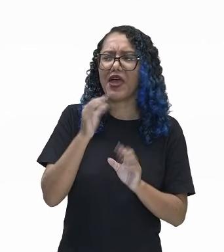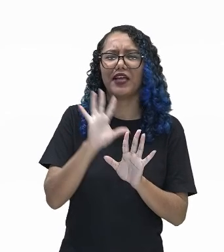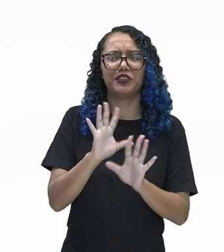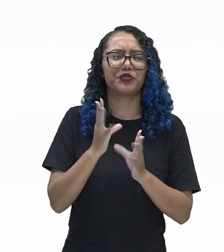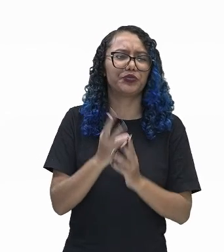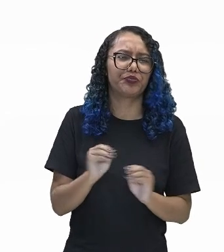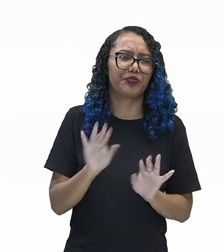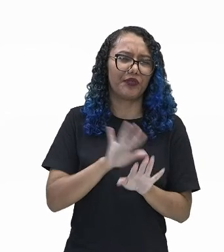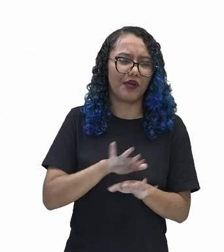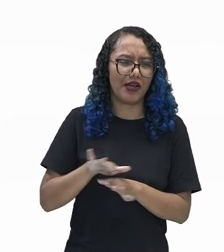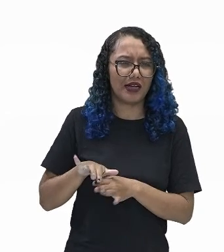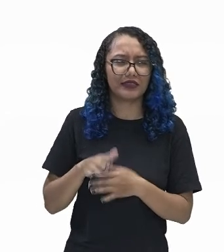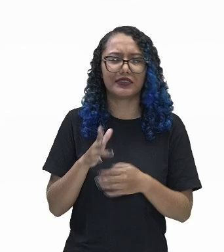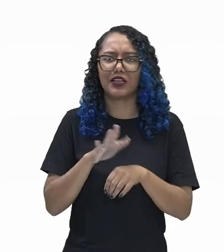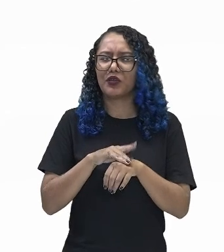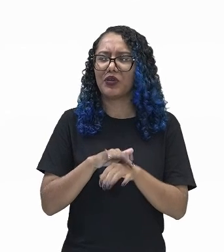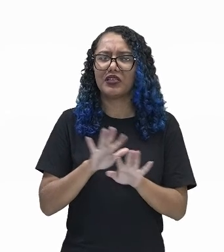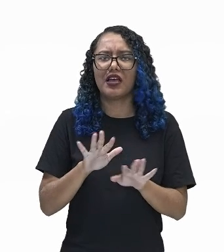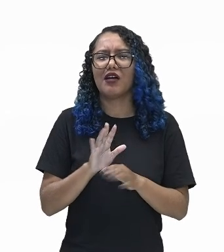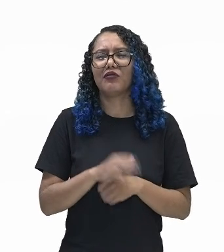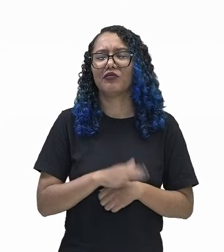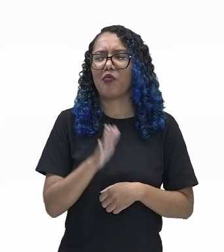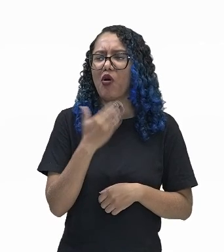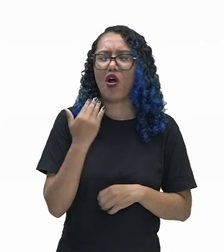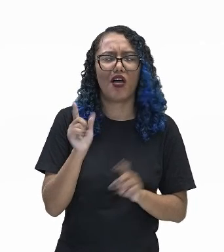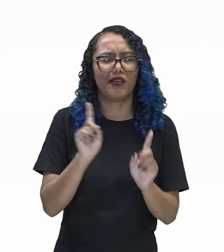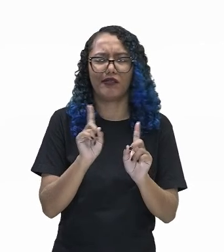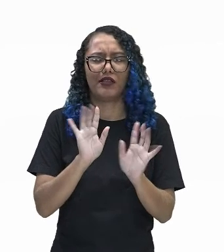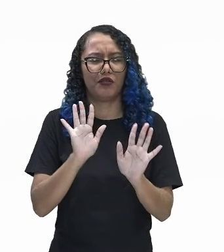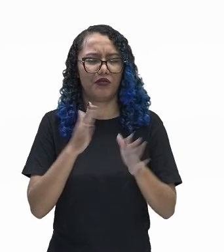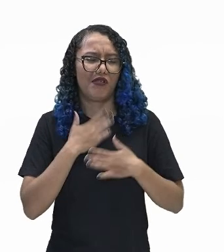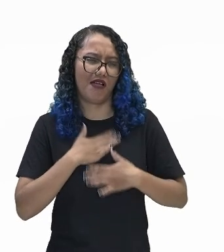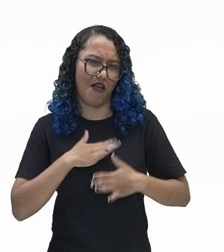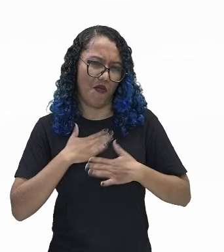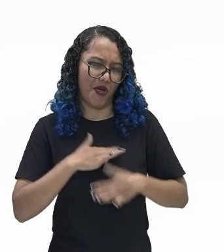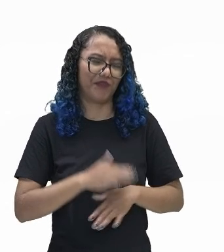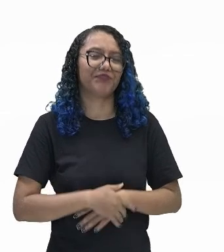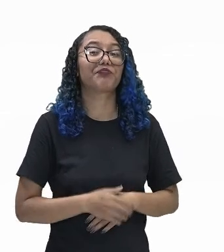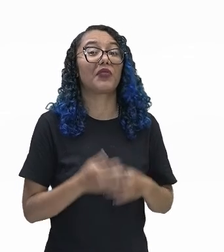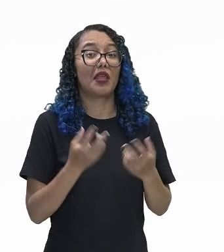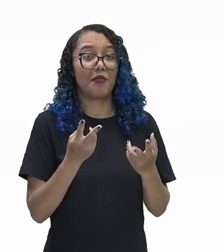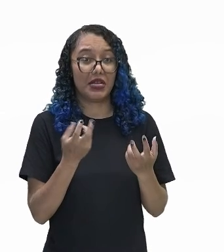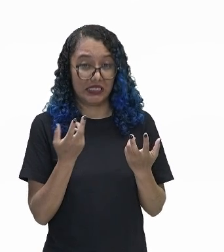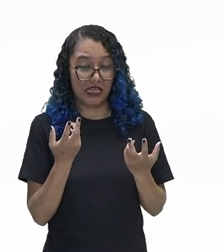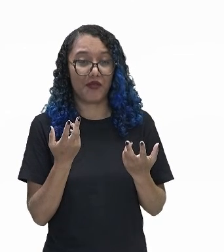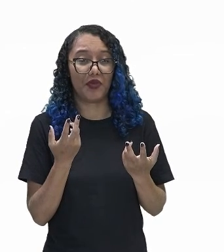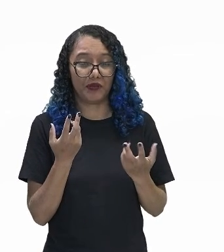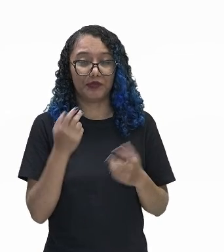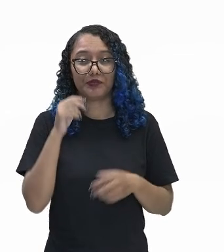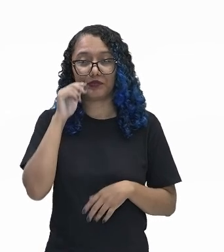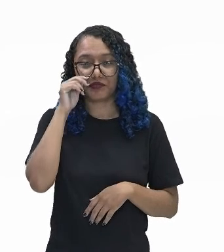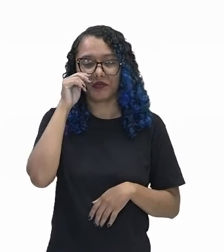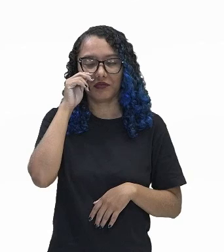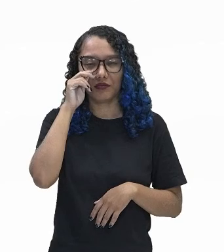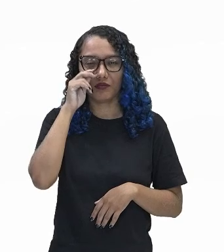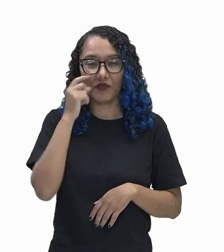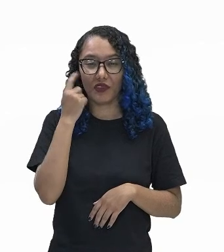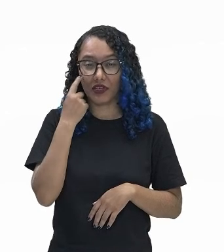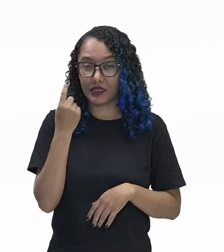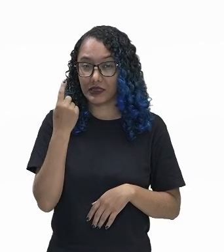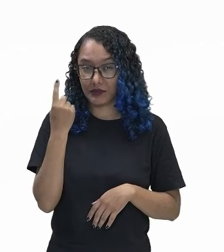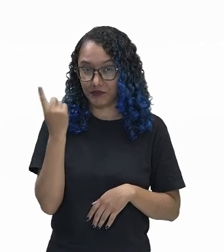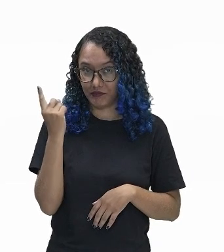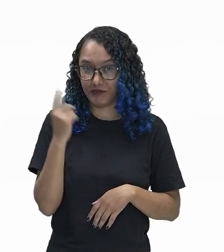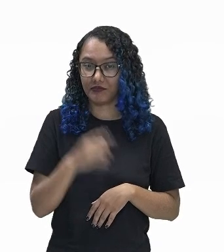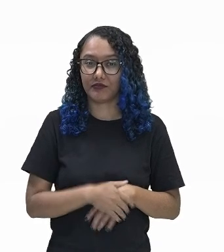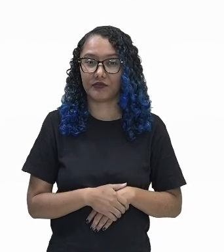não era morte. Era só mesmo uma vermezinha ali. Então, percebam que aqui, esse exame mostra,